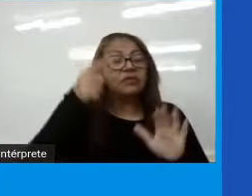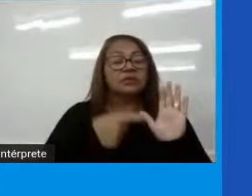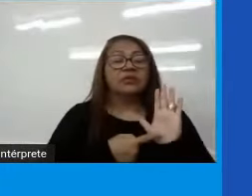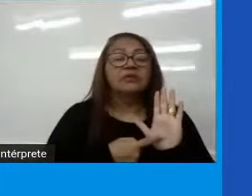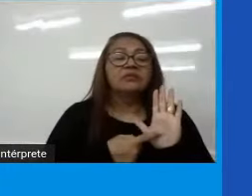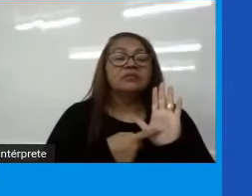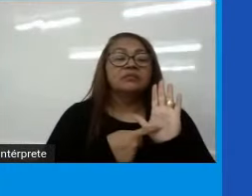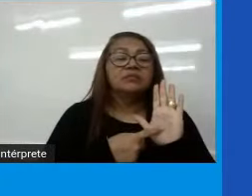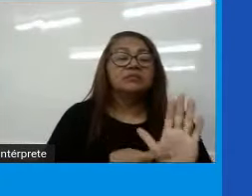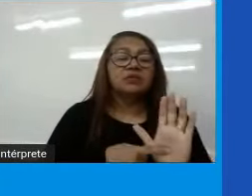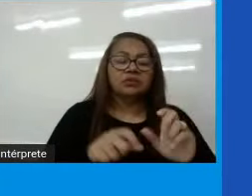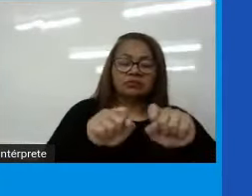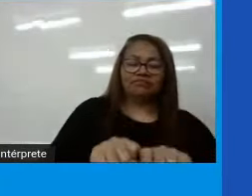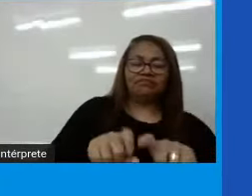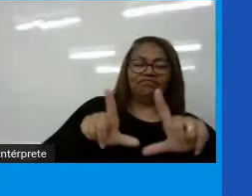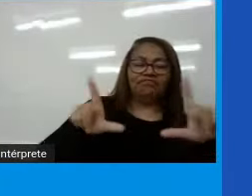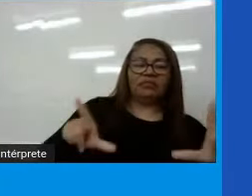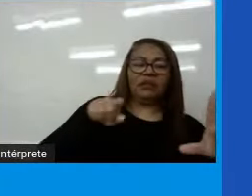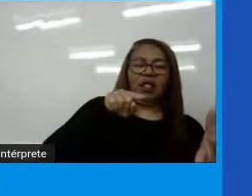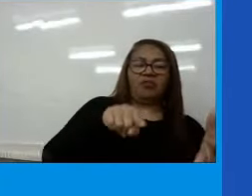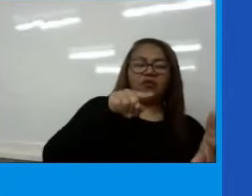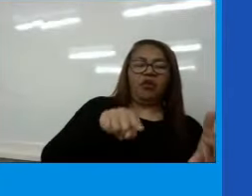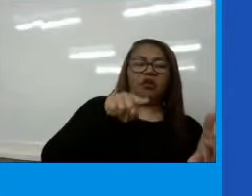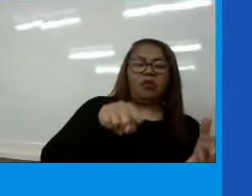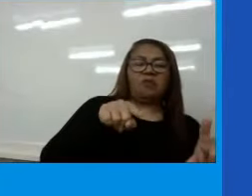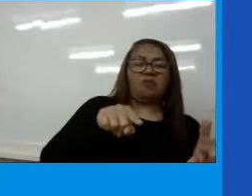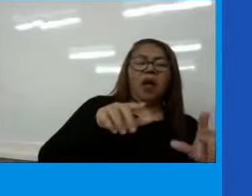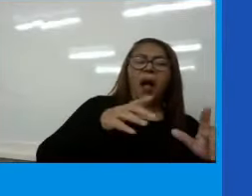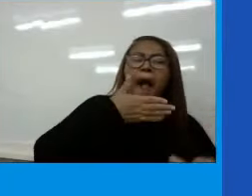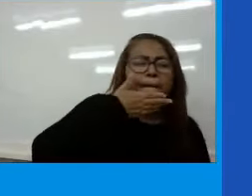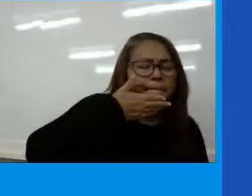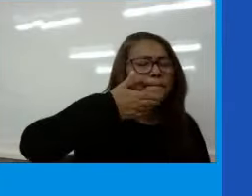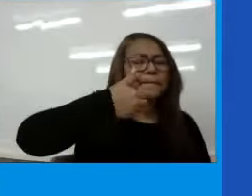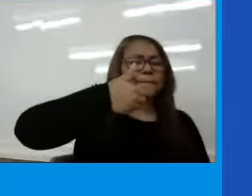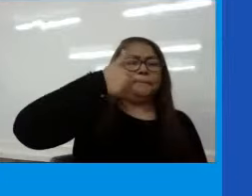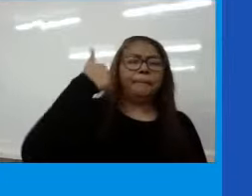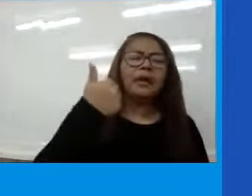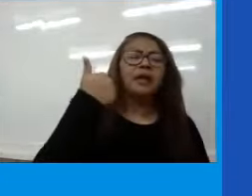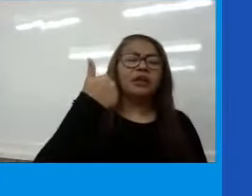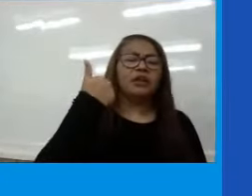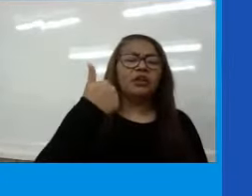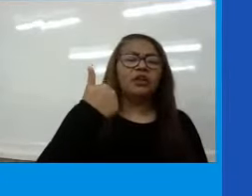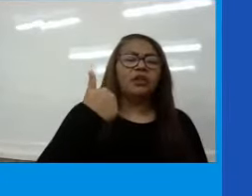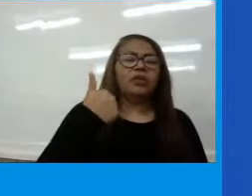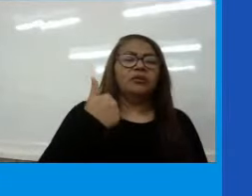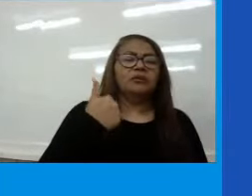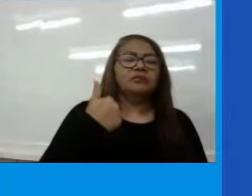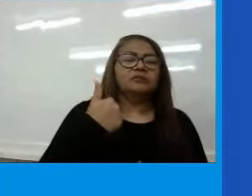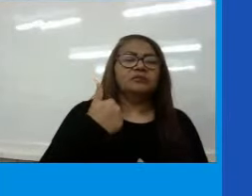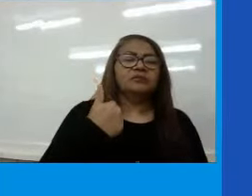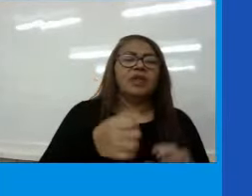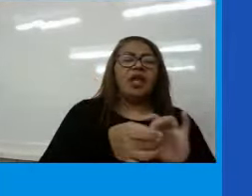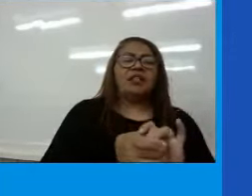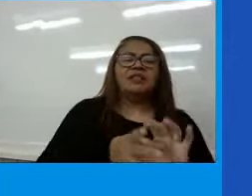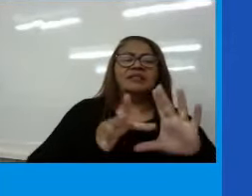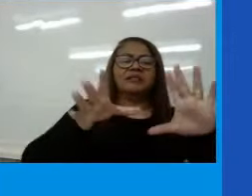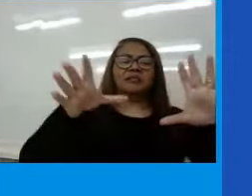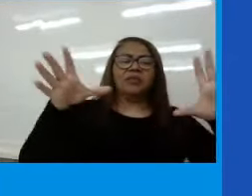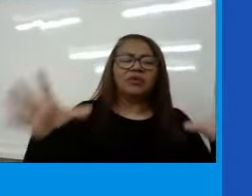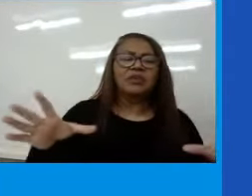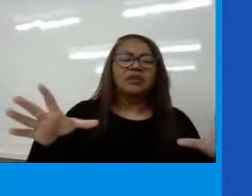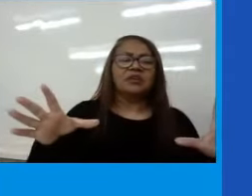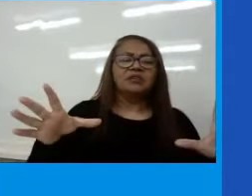gente consiga trabalhar mais estável no que diz respeito a disponibilidade para as